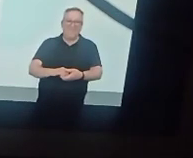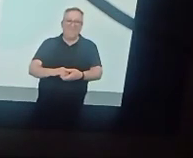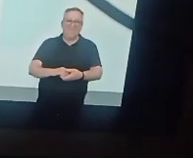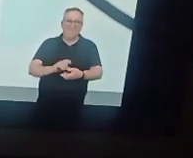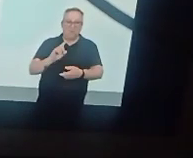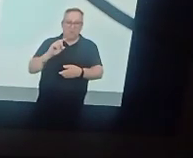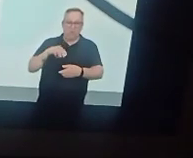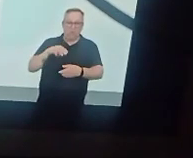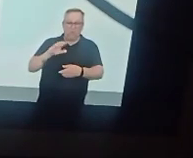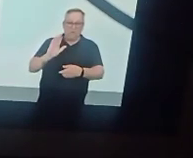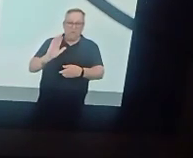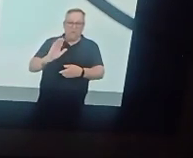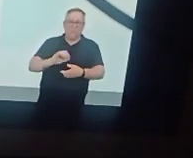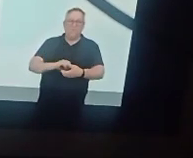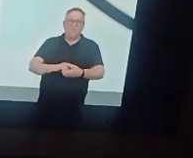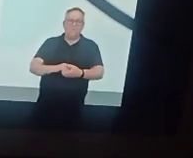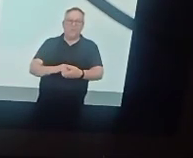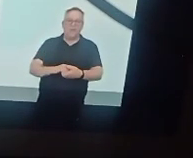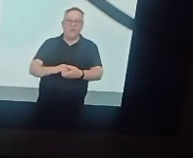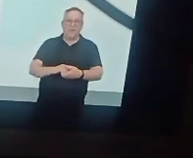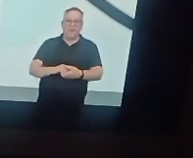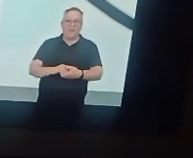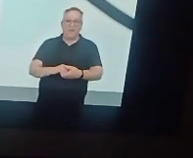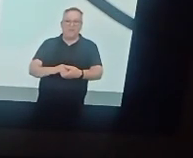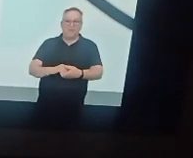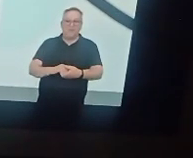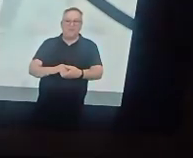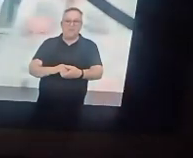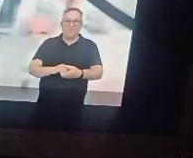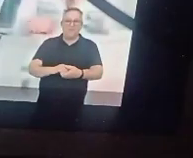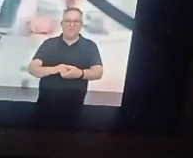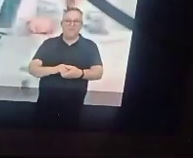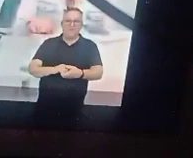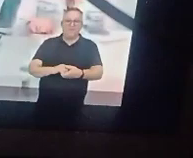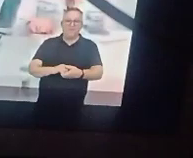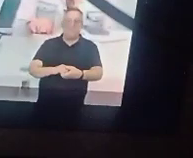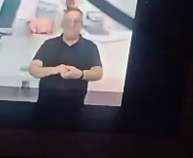A gente tá com uma tela aqui na TV.